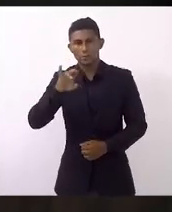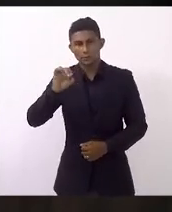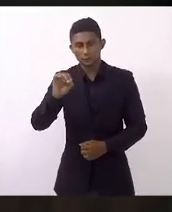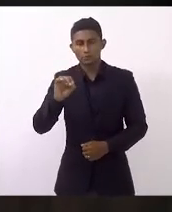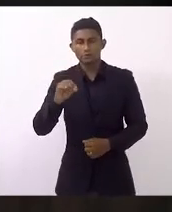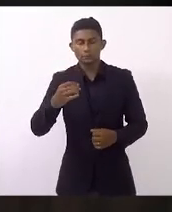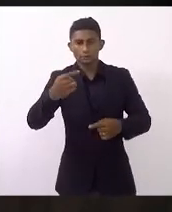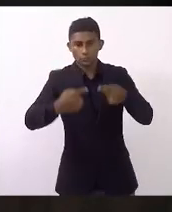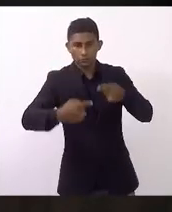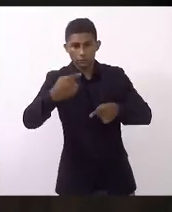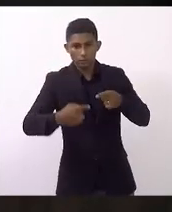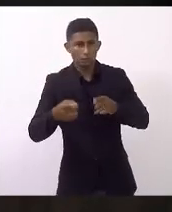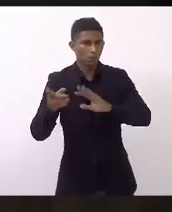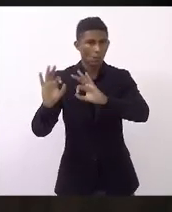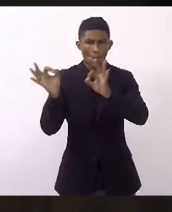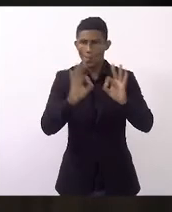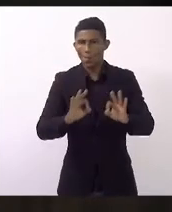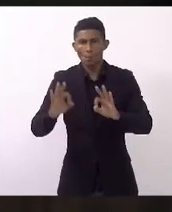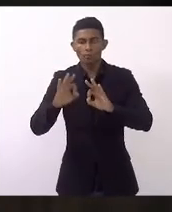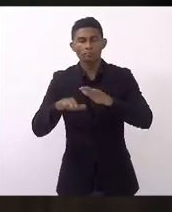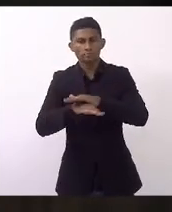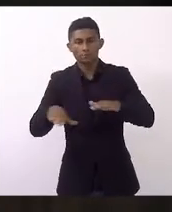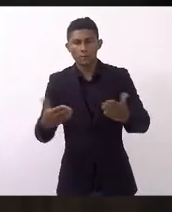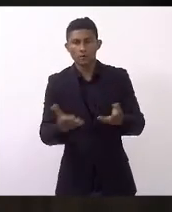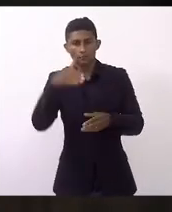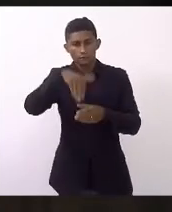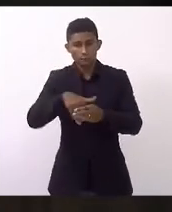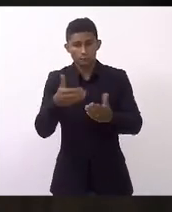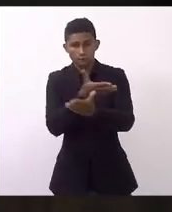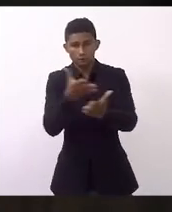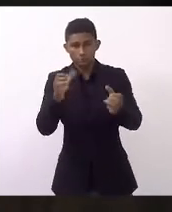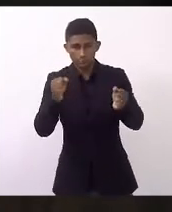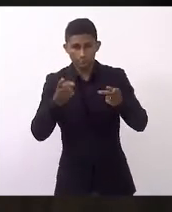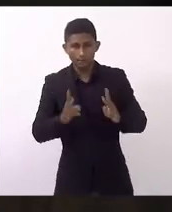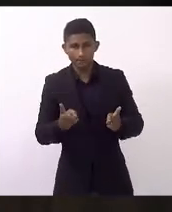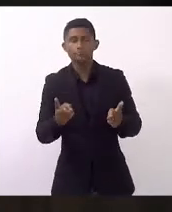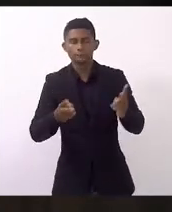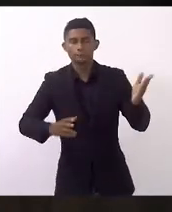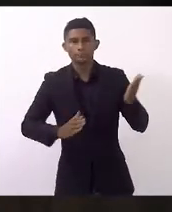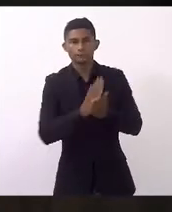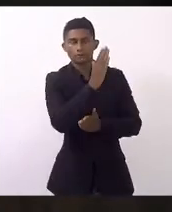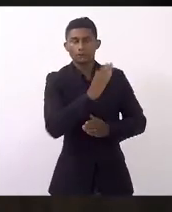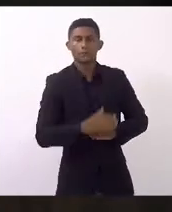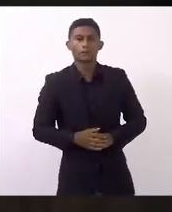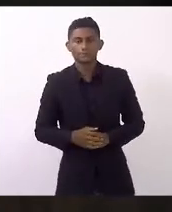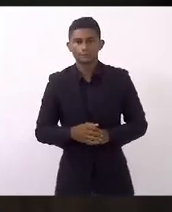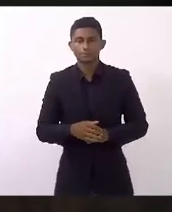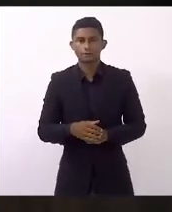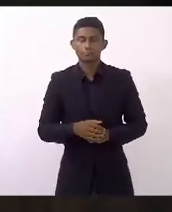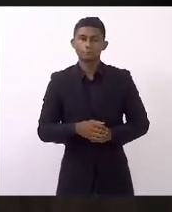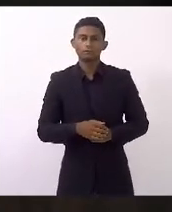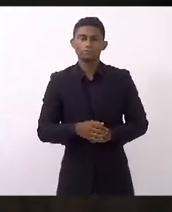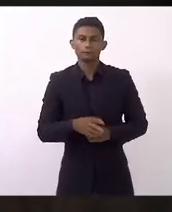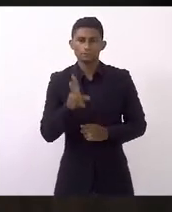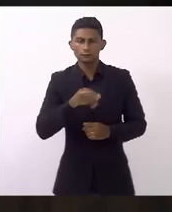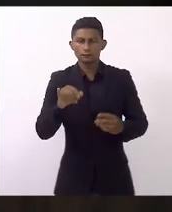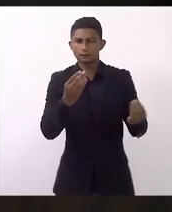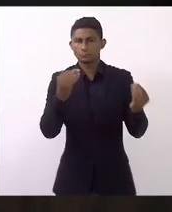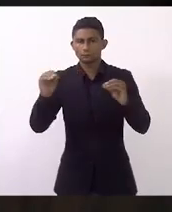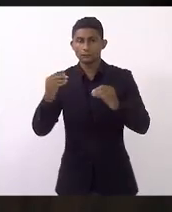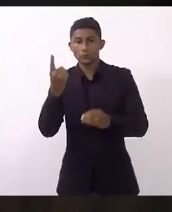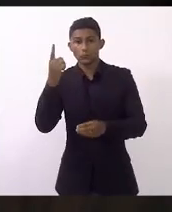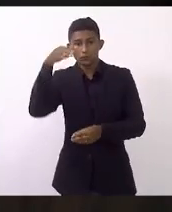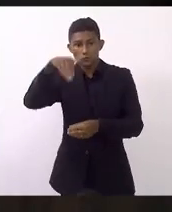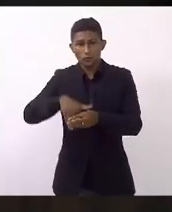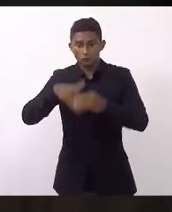discussão, havendo quem queira discutir, encerrada a discussão, em votação, os senhores que aprovam, permaneçam como estão aprovados, vai à promulgação com voto pela abstenção